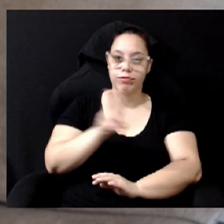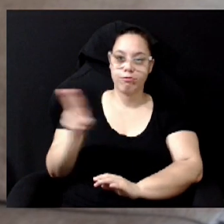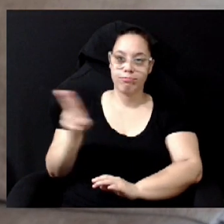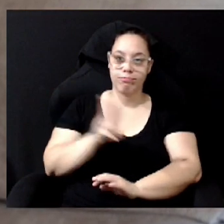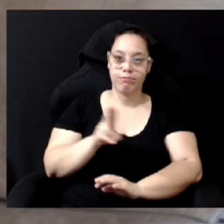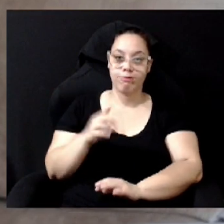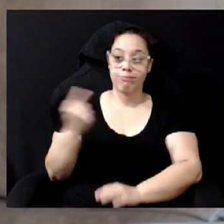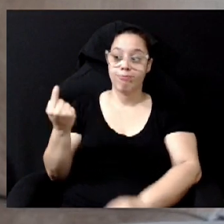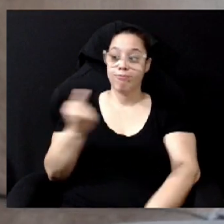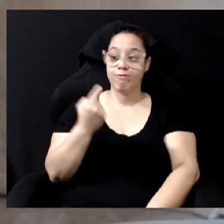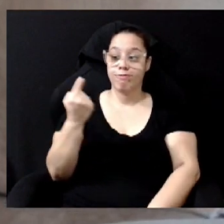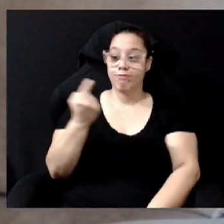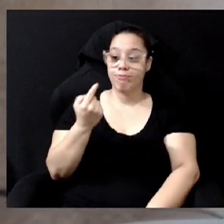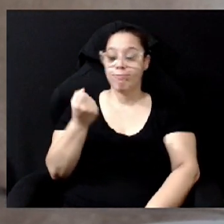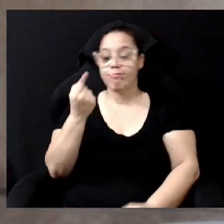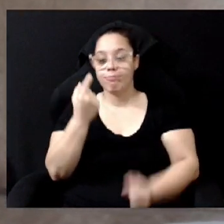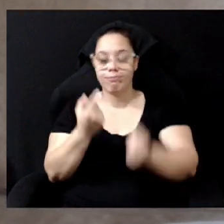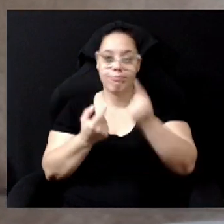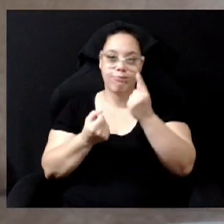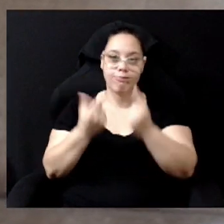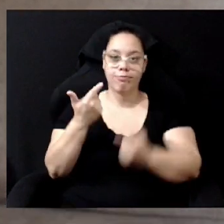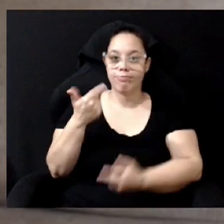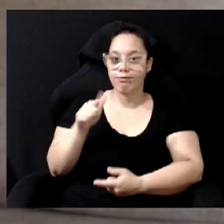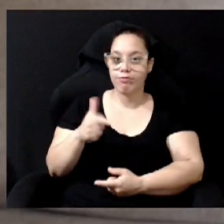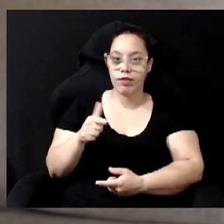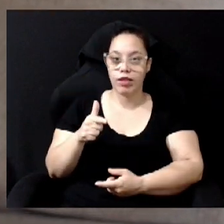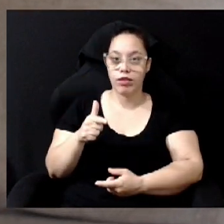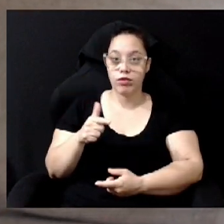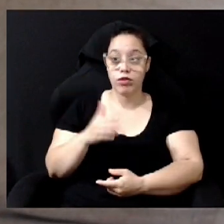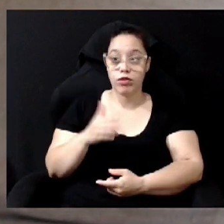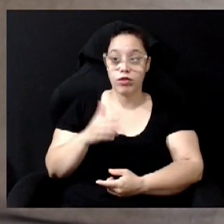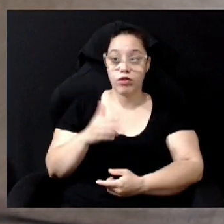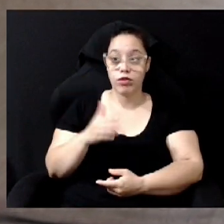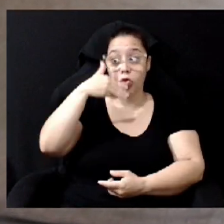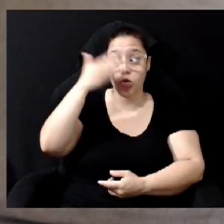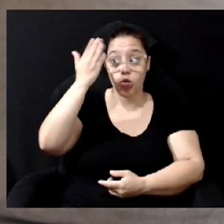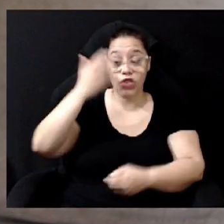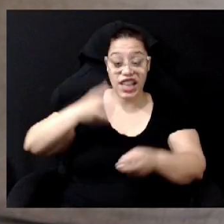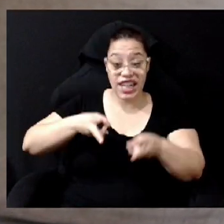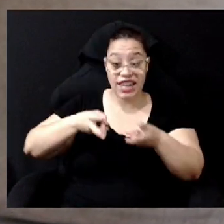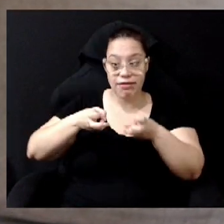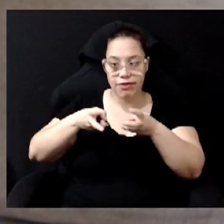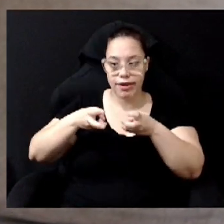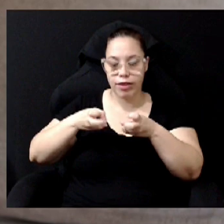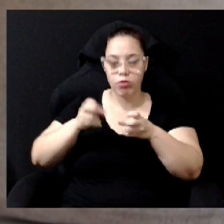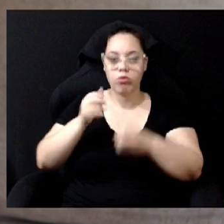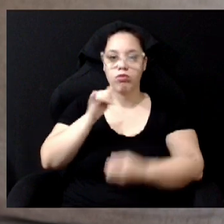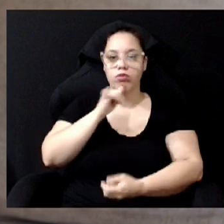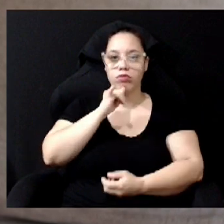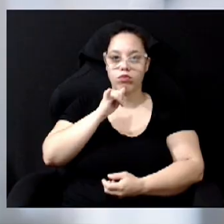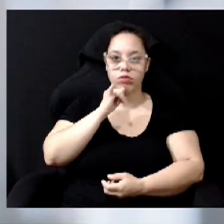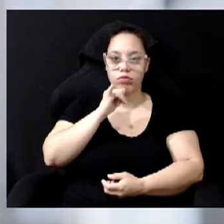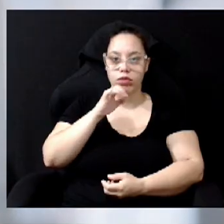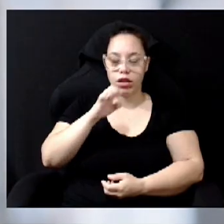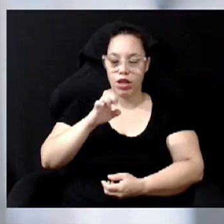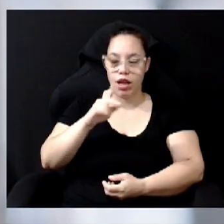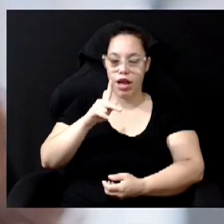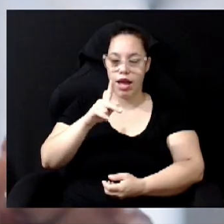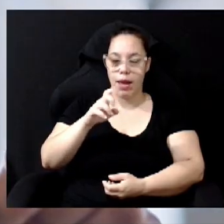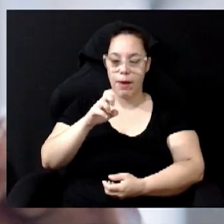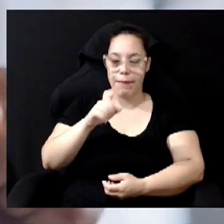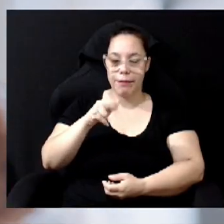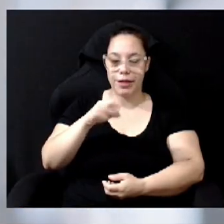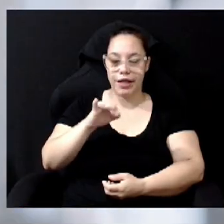com condições que não são prontamente perceptíveis, como, por exemplo, epilepsia,